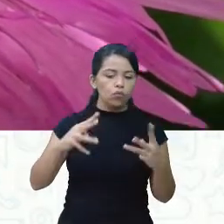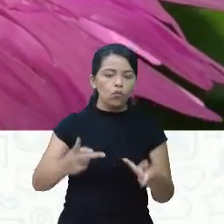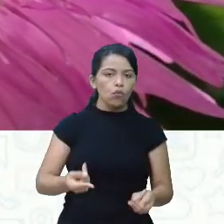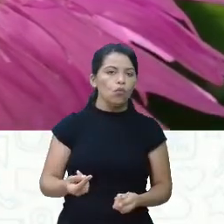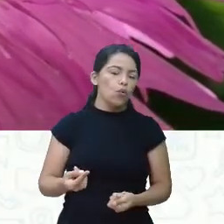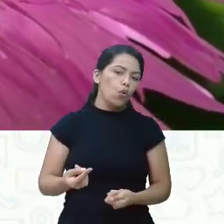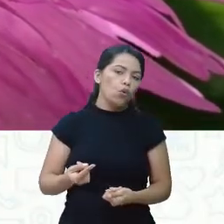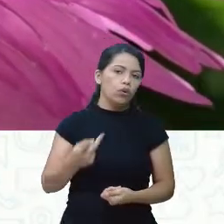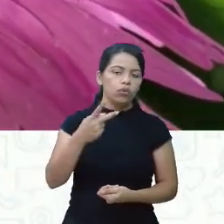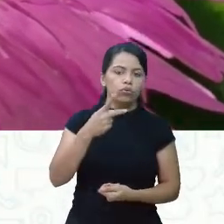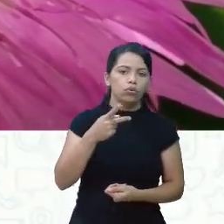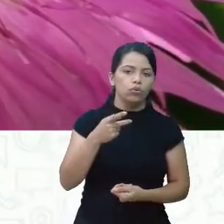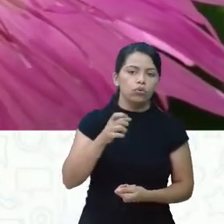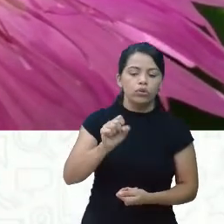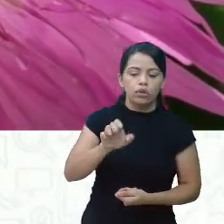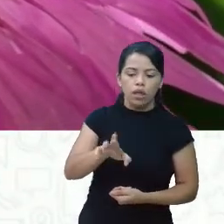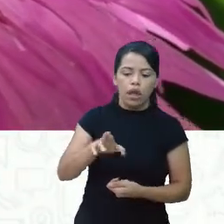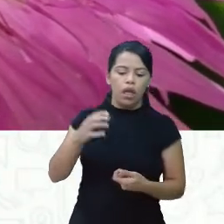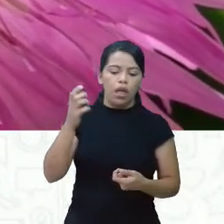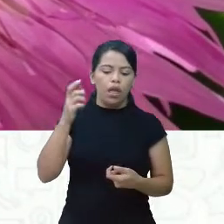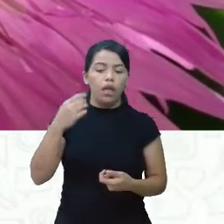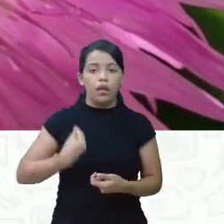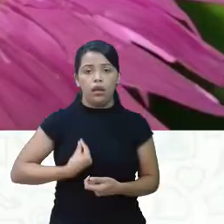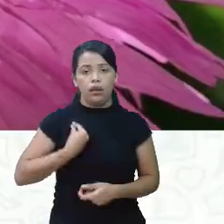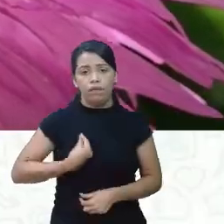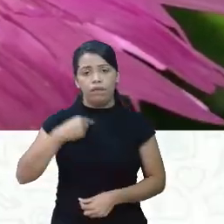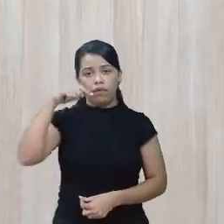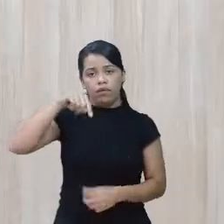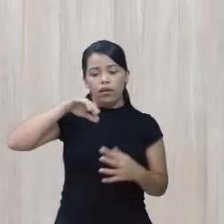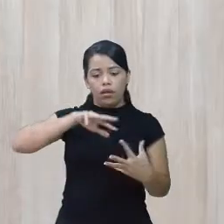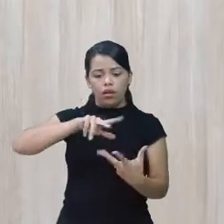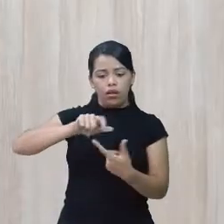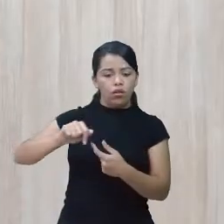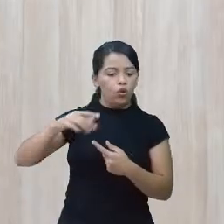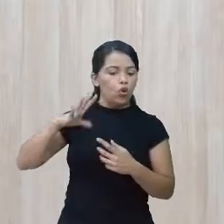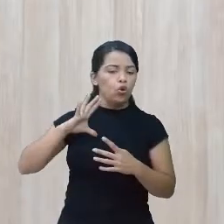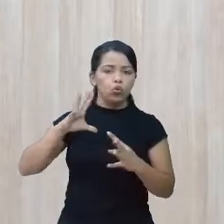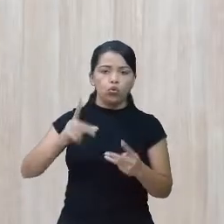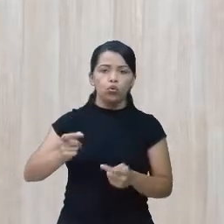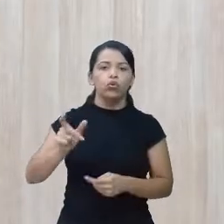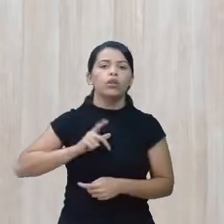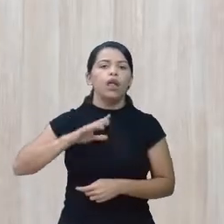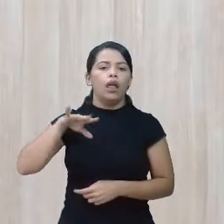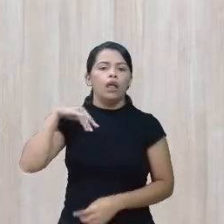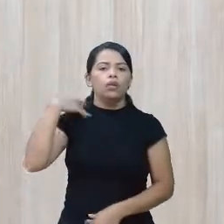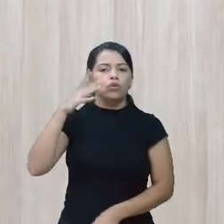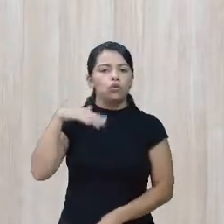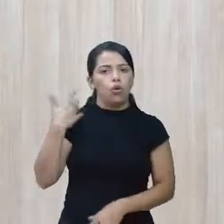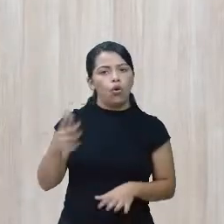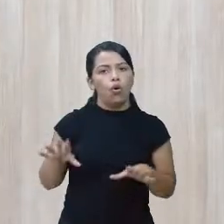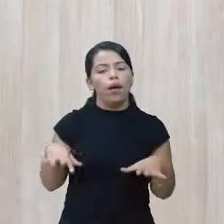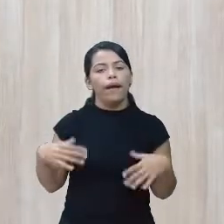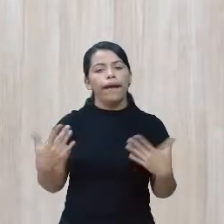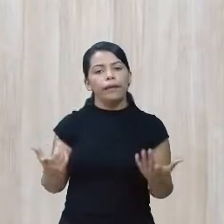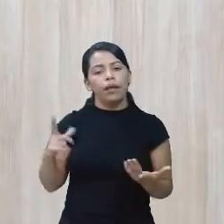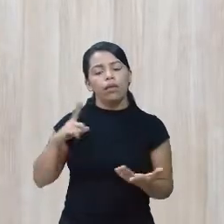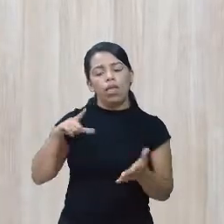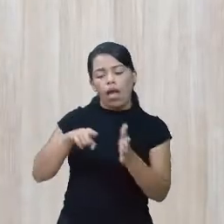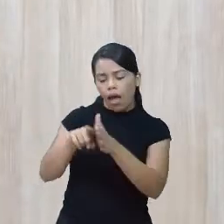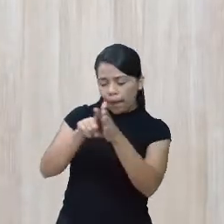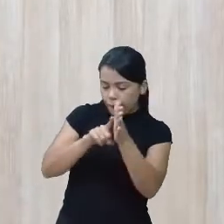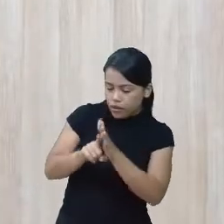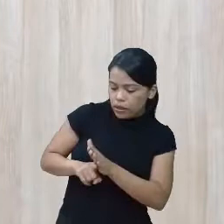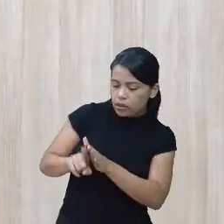da Terra tem sua própria assinatura acústica. Essa ideia, ela vem mesmo das pesquisas de Murray